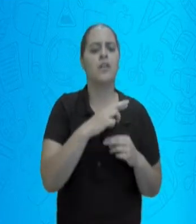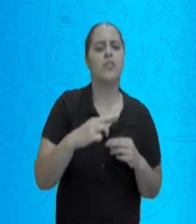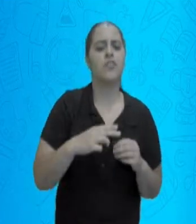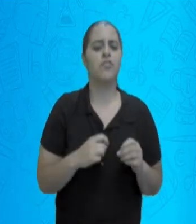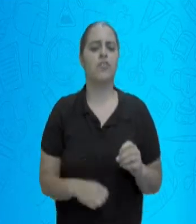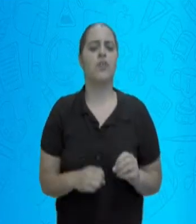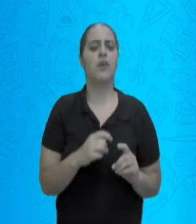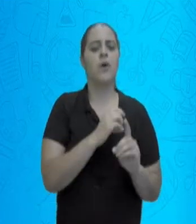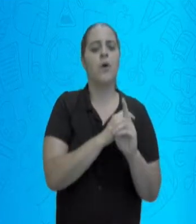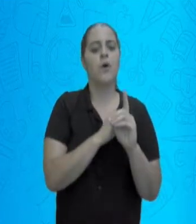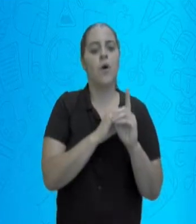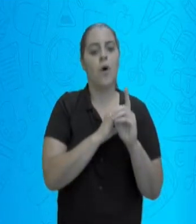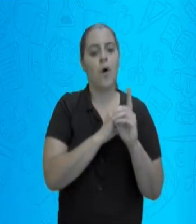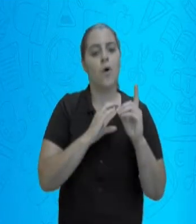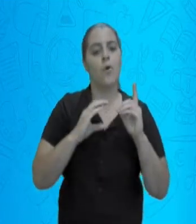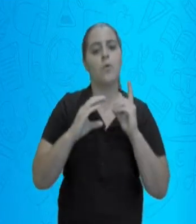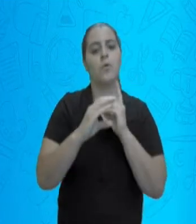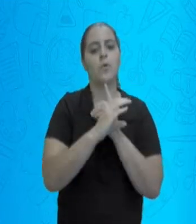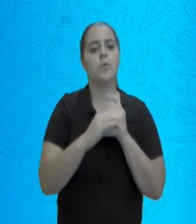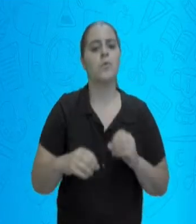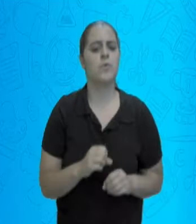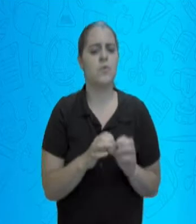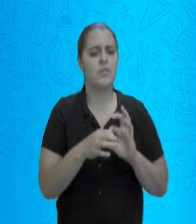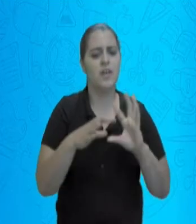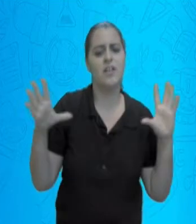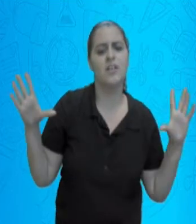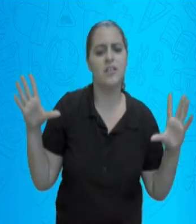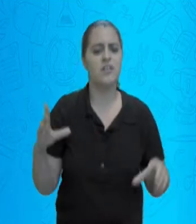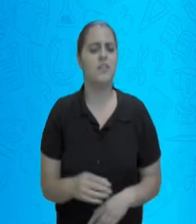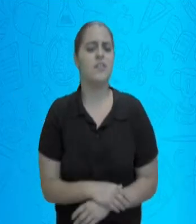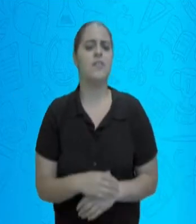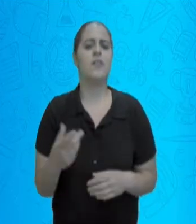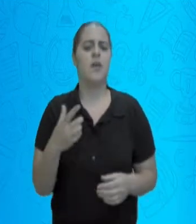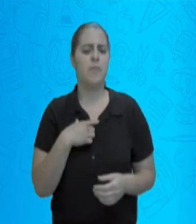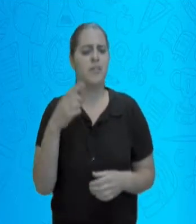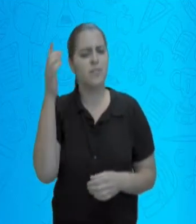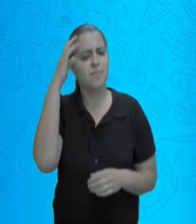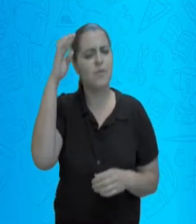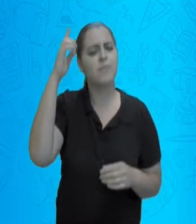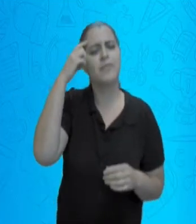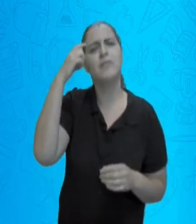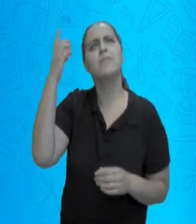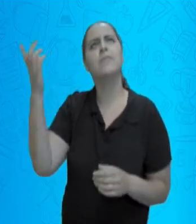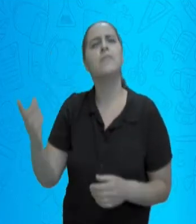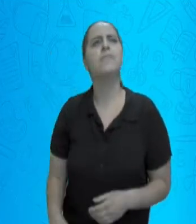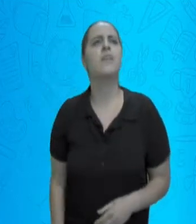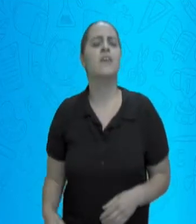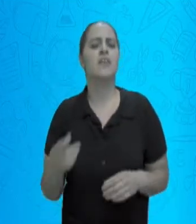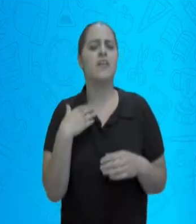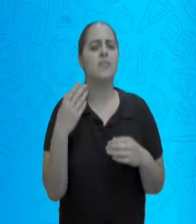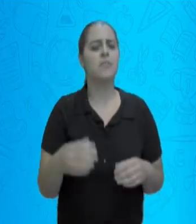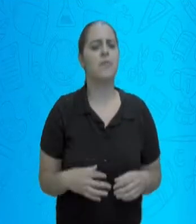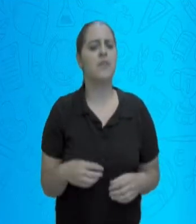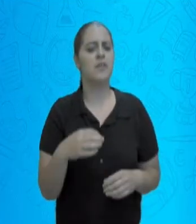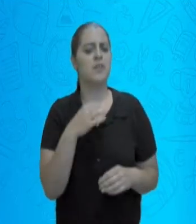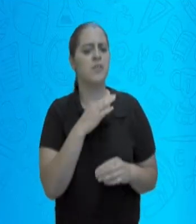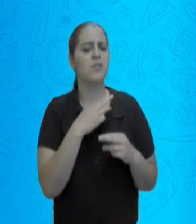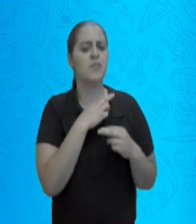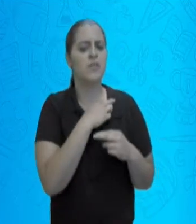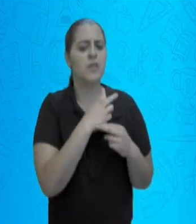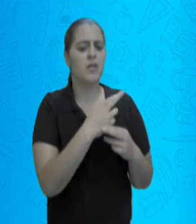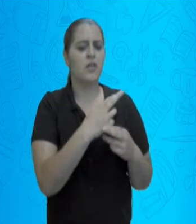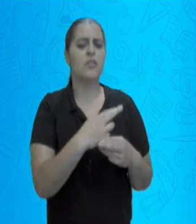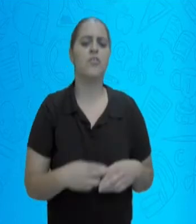são livres. Eu posso escolher qual vai ser a minha religião, eu posso ter o meu pensamento e as minhas crenças.